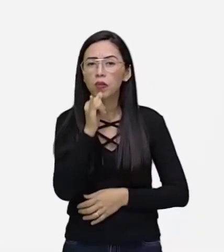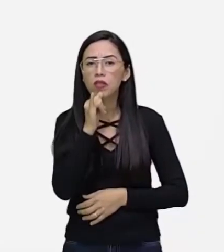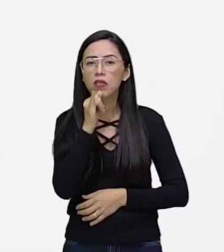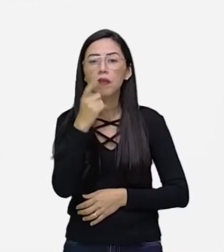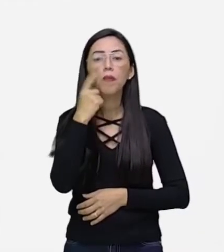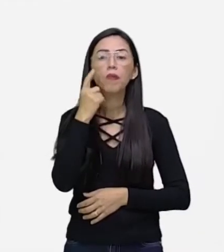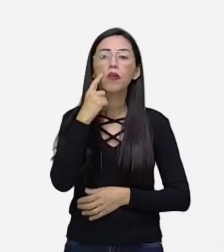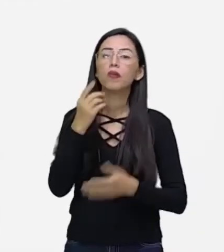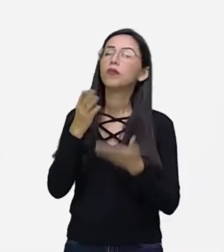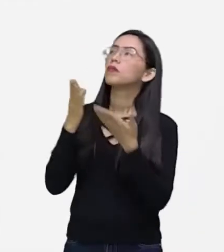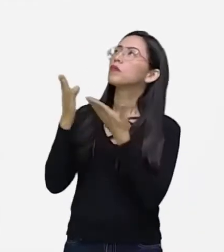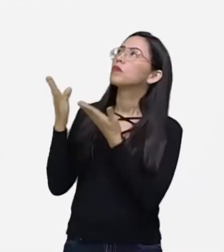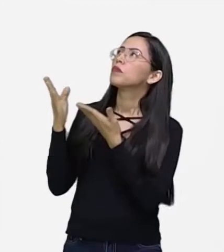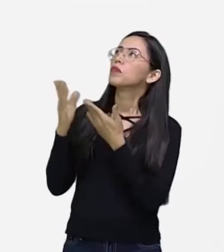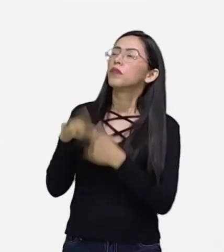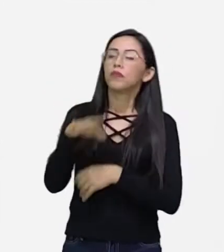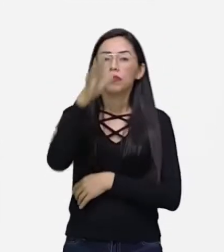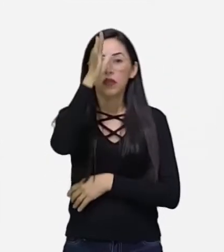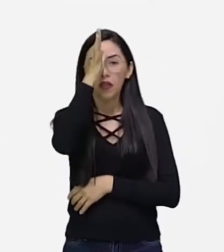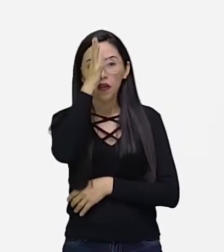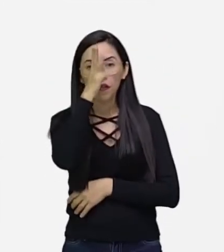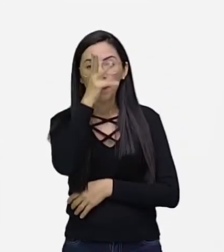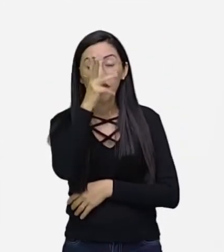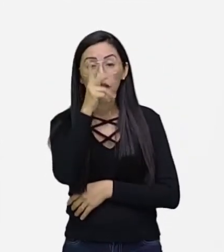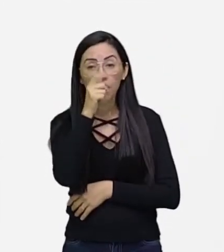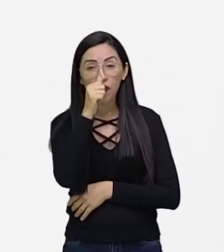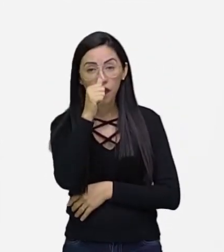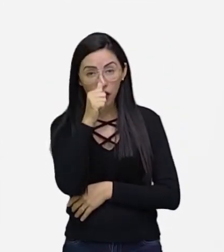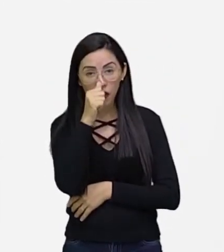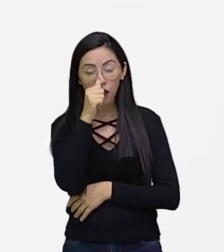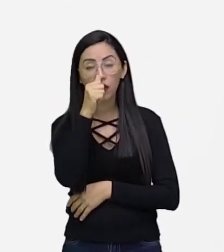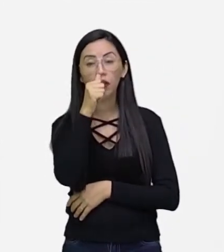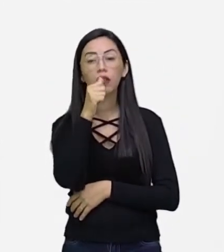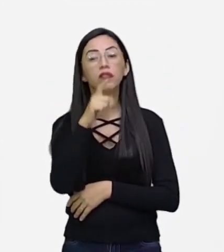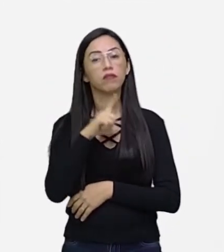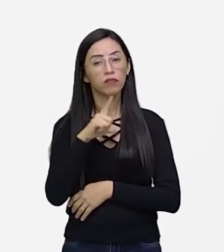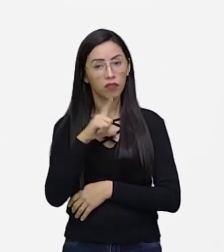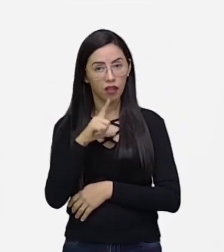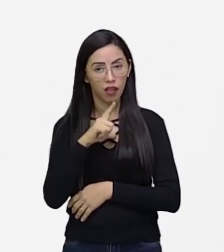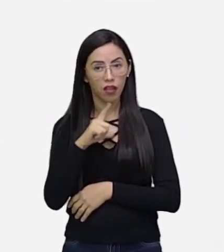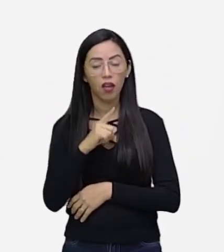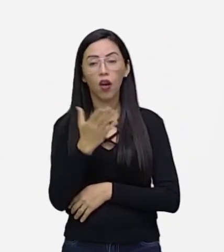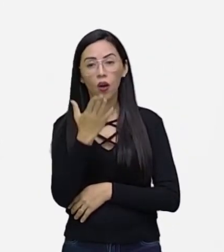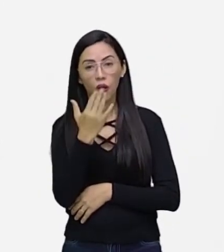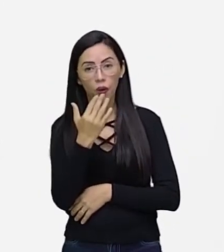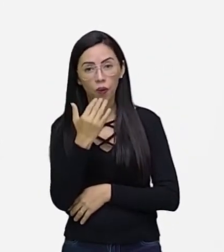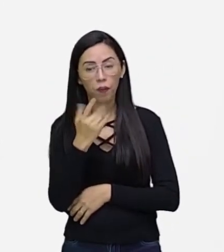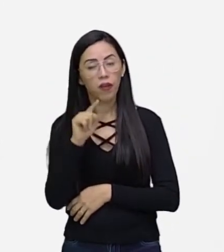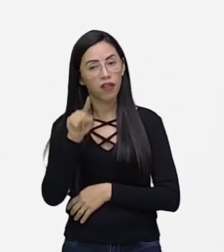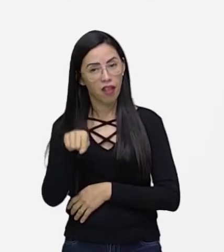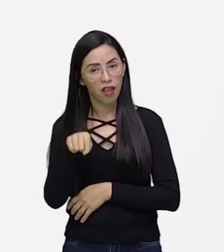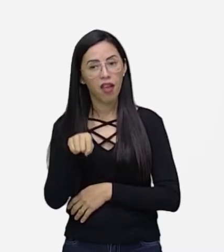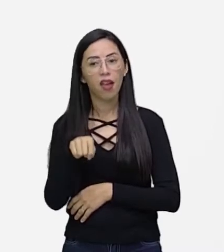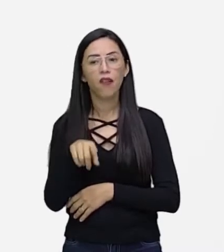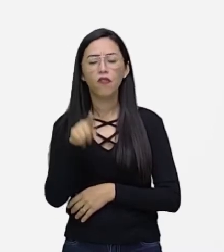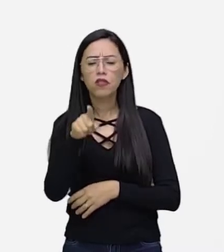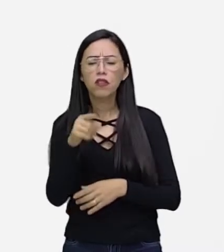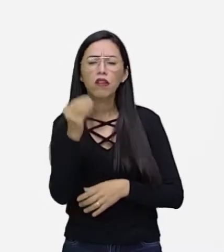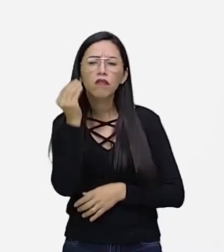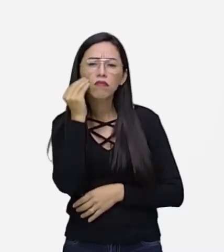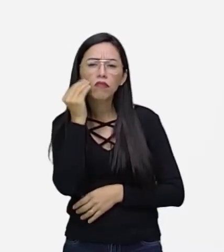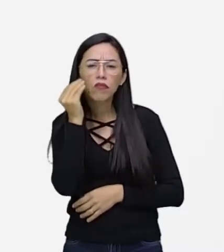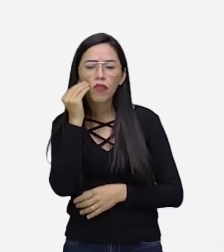nossa comida, aquele self-service, né? Nós temos o que você vai colocando,